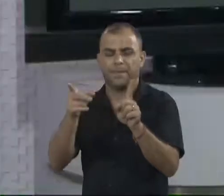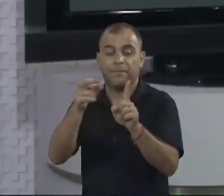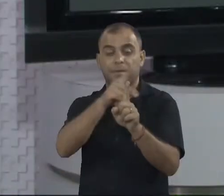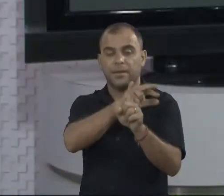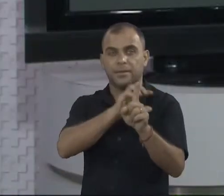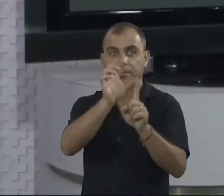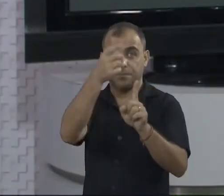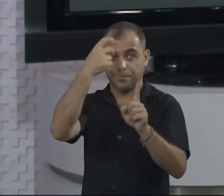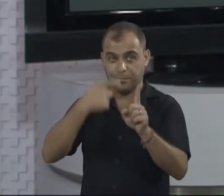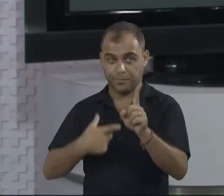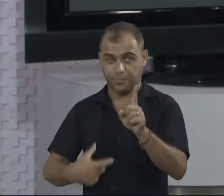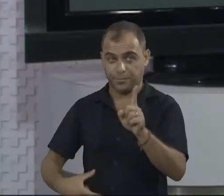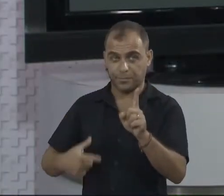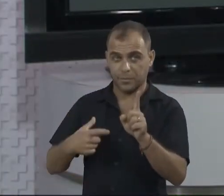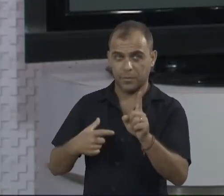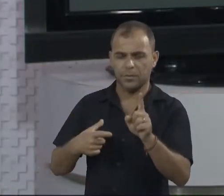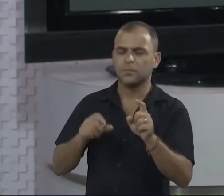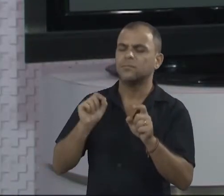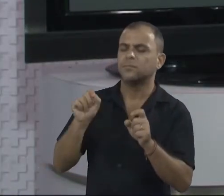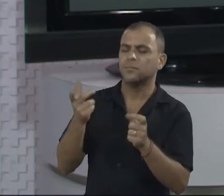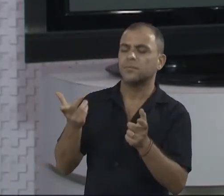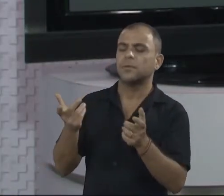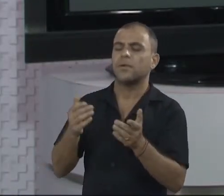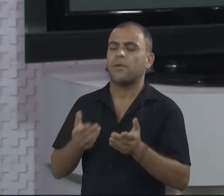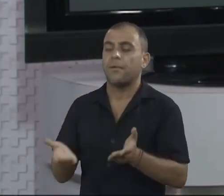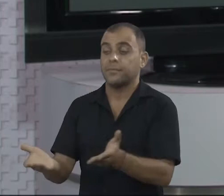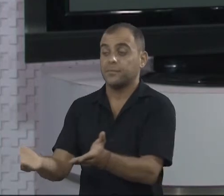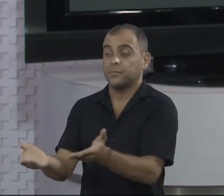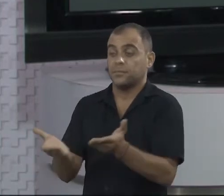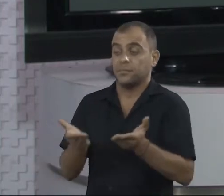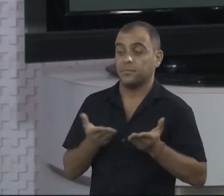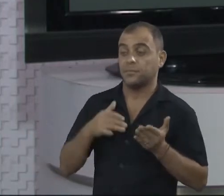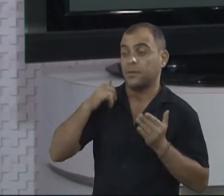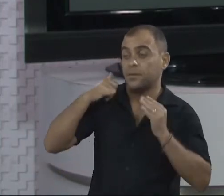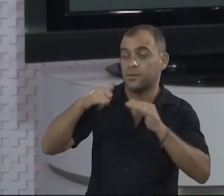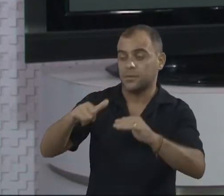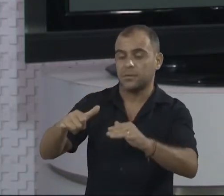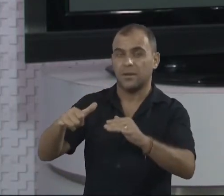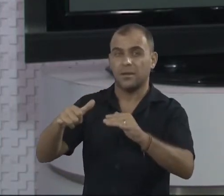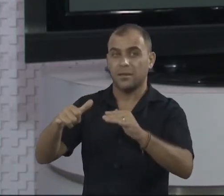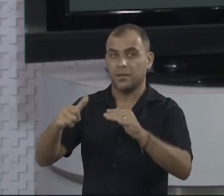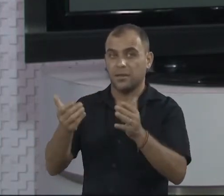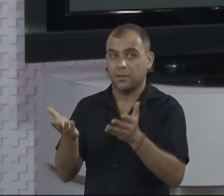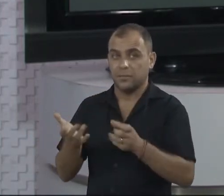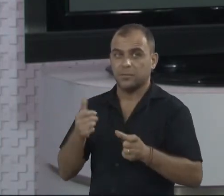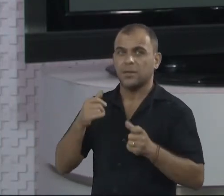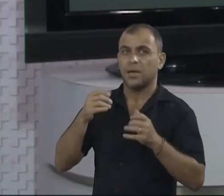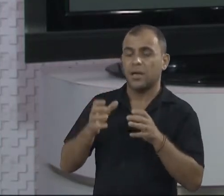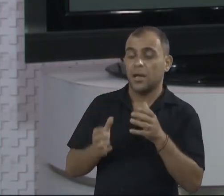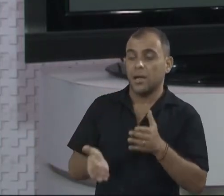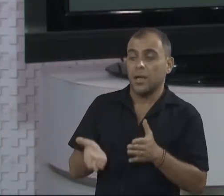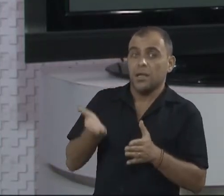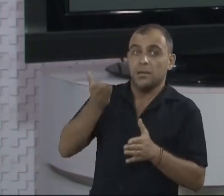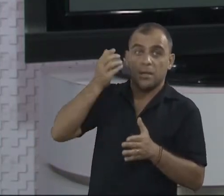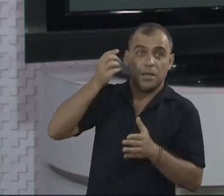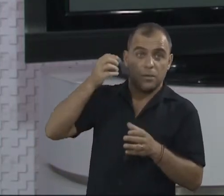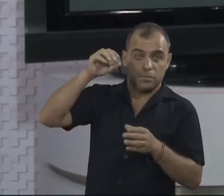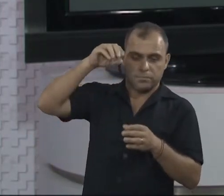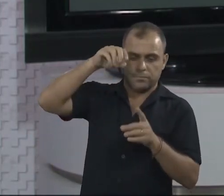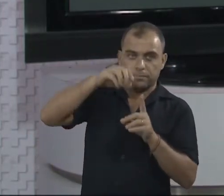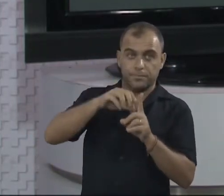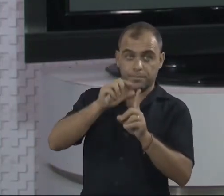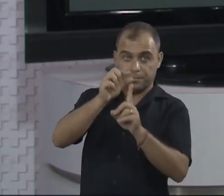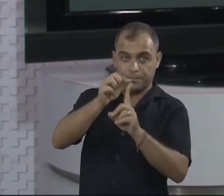tá? Qual que é a função? É levar essas informações do sistema periférico até o sistema nervoso central e